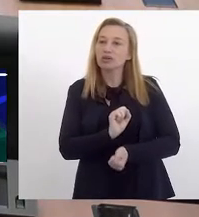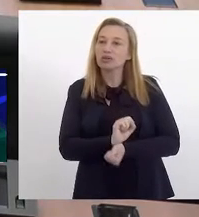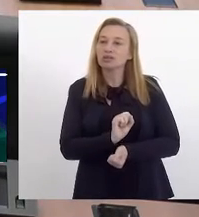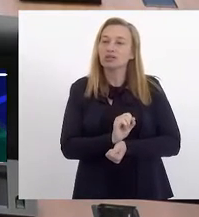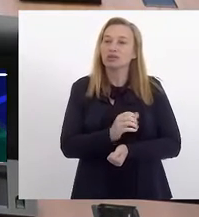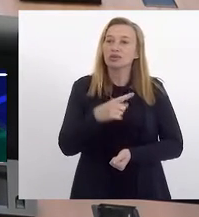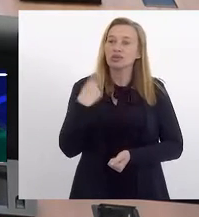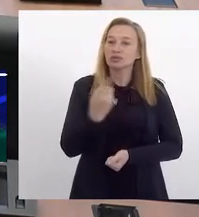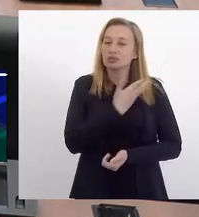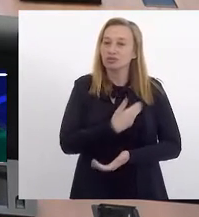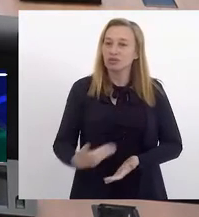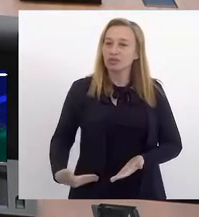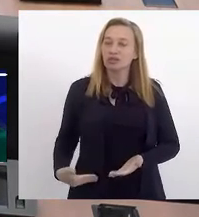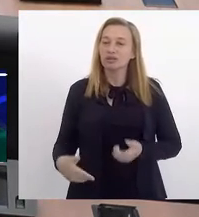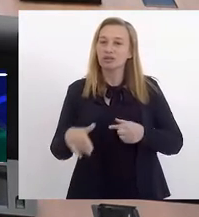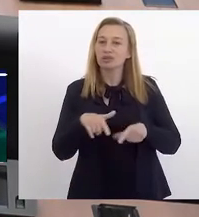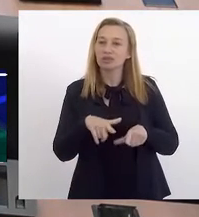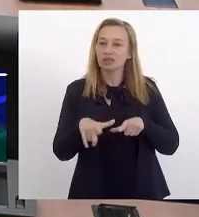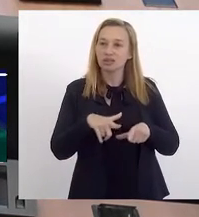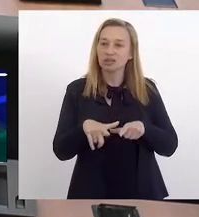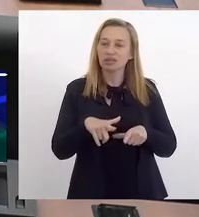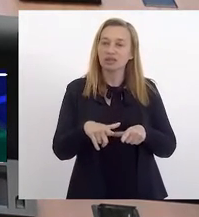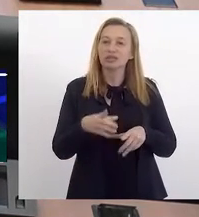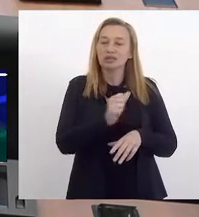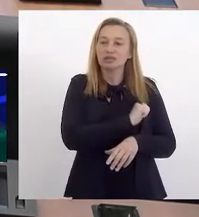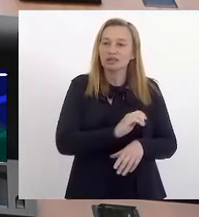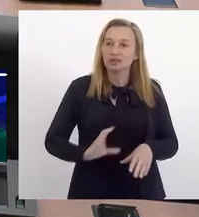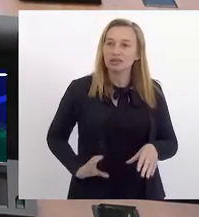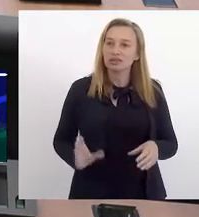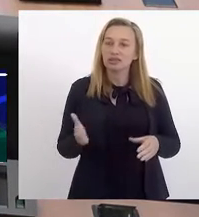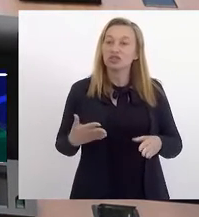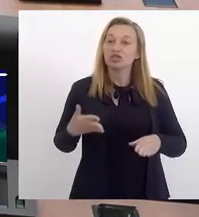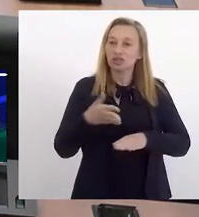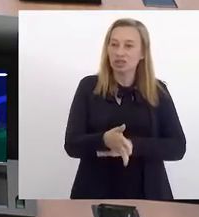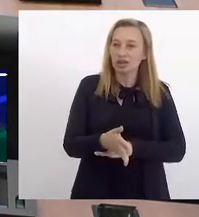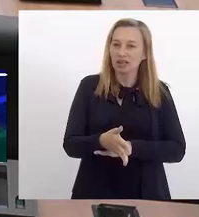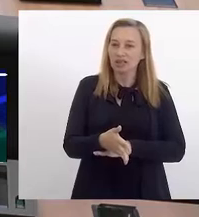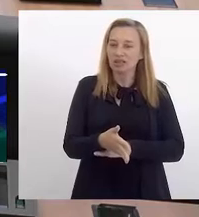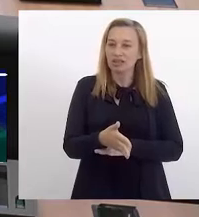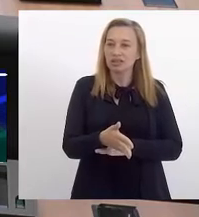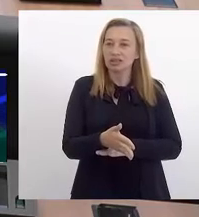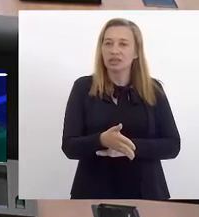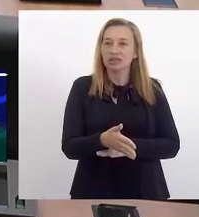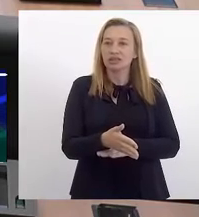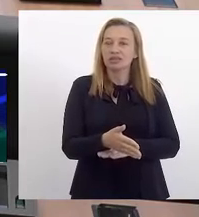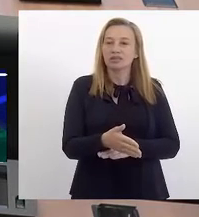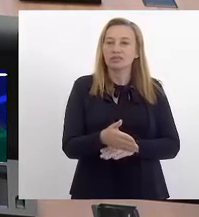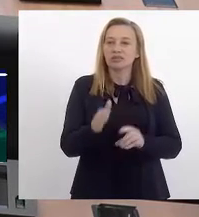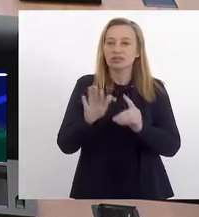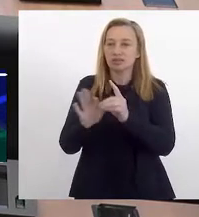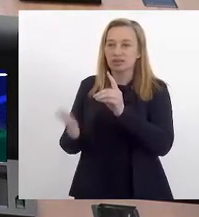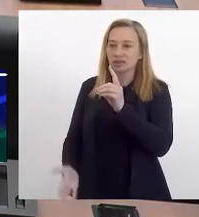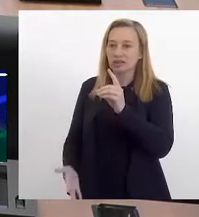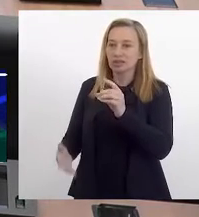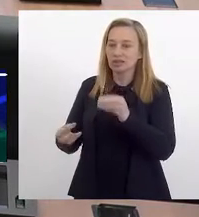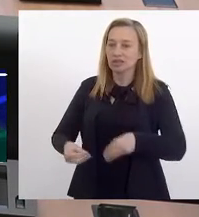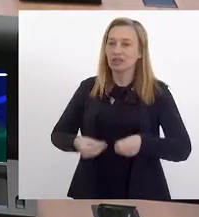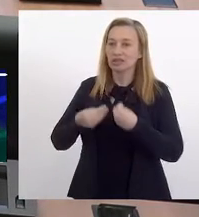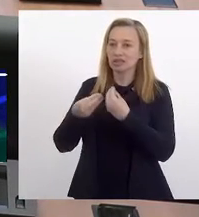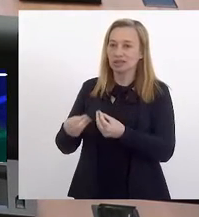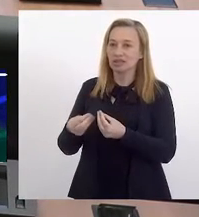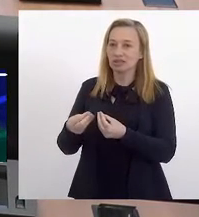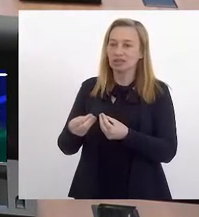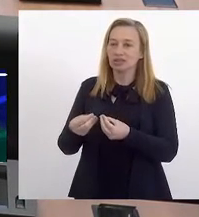nosso governador em exercício, o deputado André Siciliano, chegar para fazermos a solenidade aqui da entrega